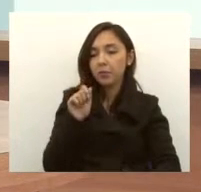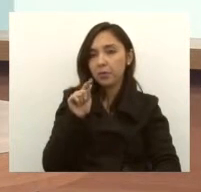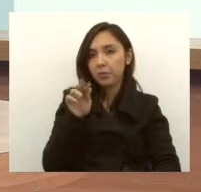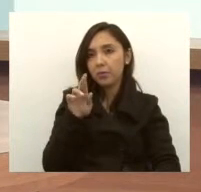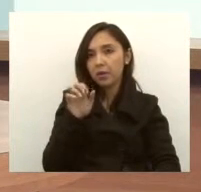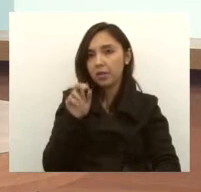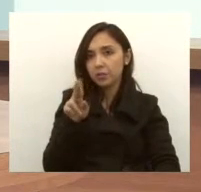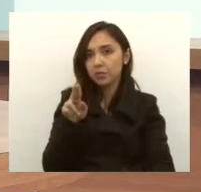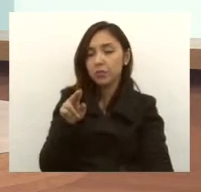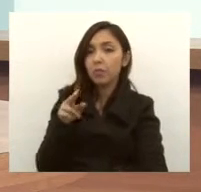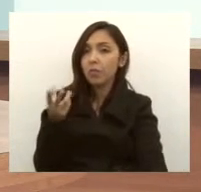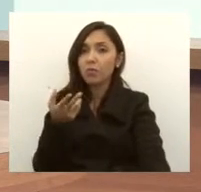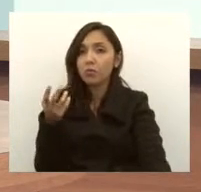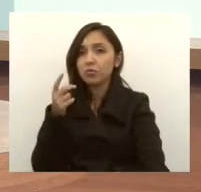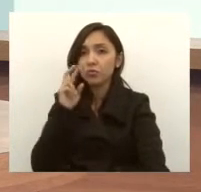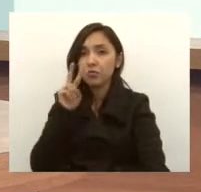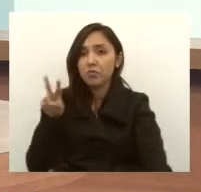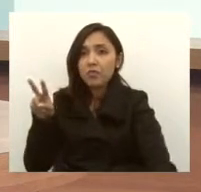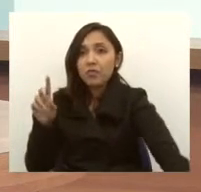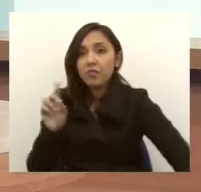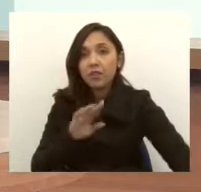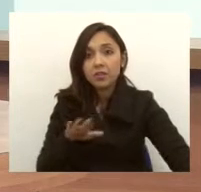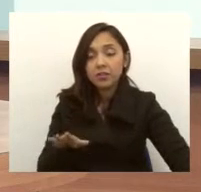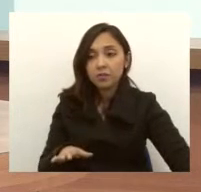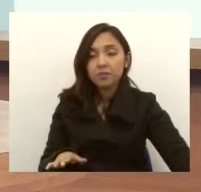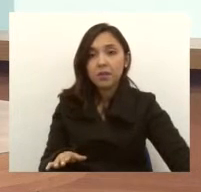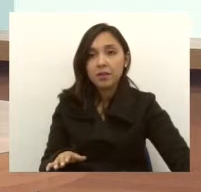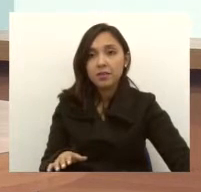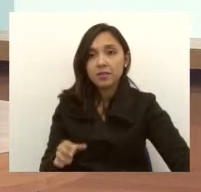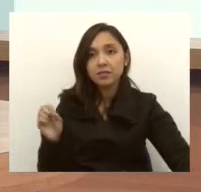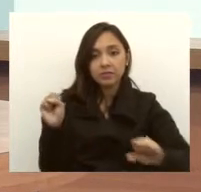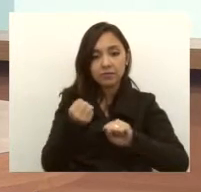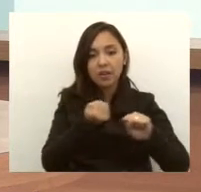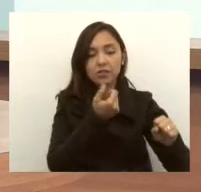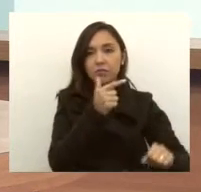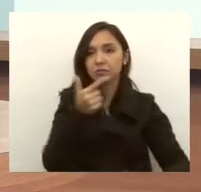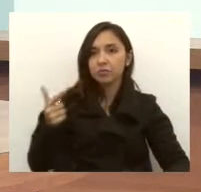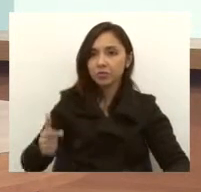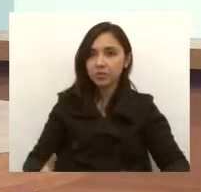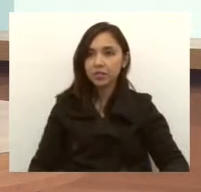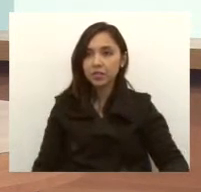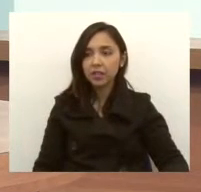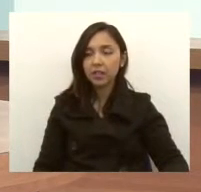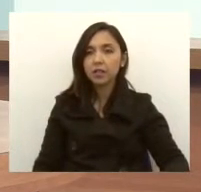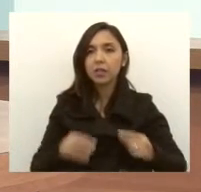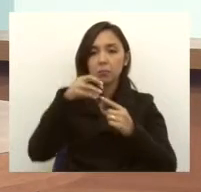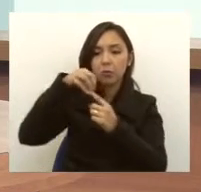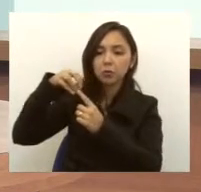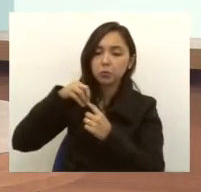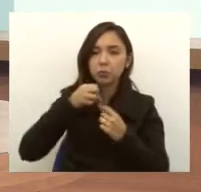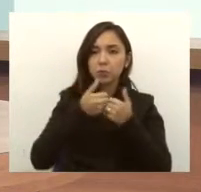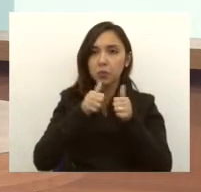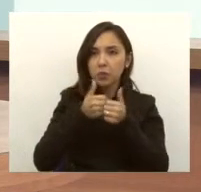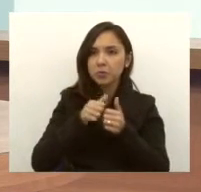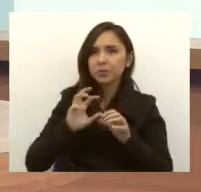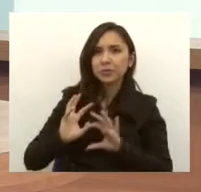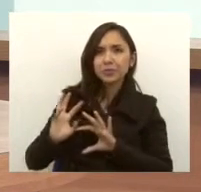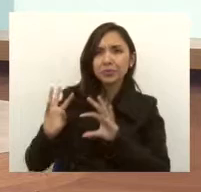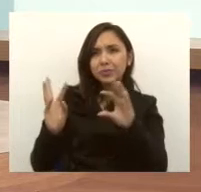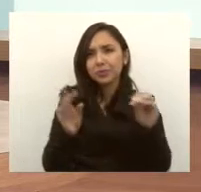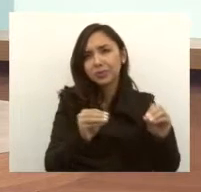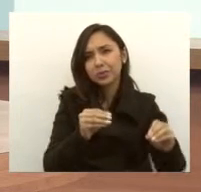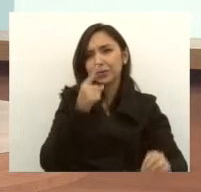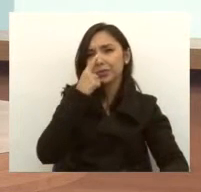varredores. Eu não vejo mais varredores. Não tem mais varredores na cidade de Guarulhos. Os pontos de ônibus estão todos cheios